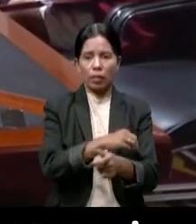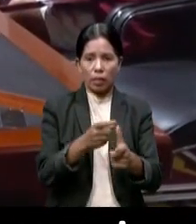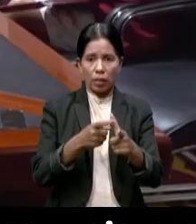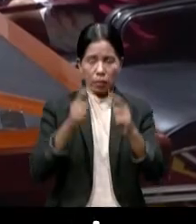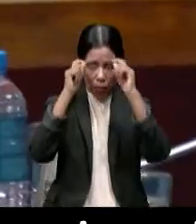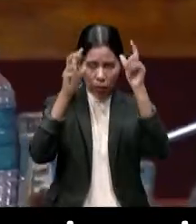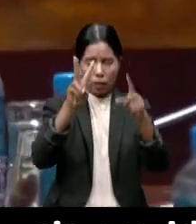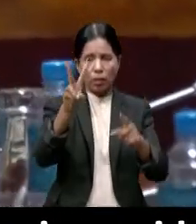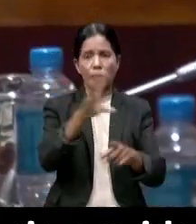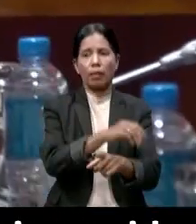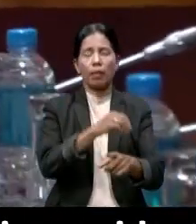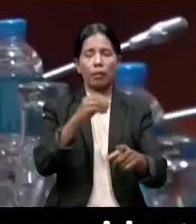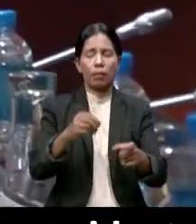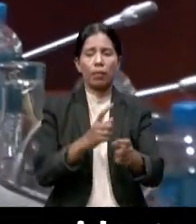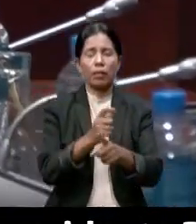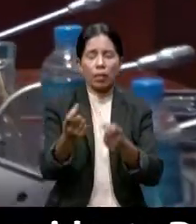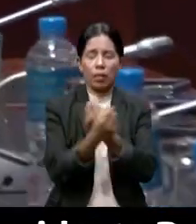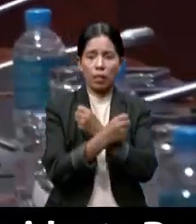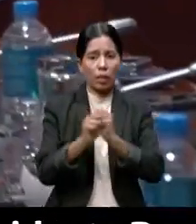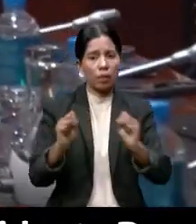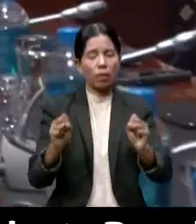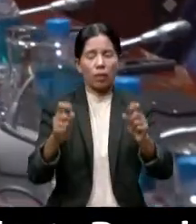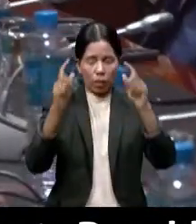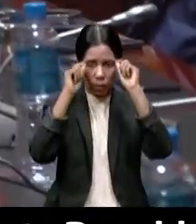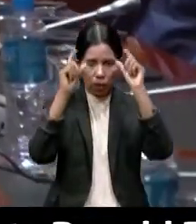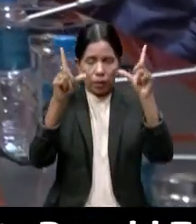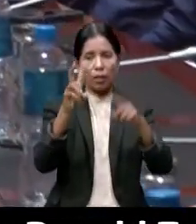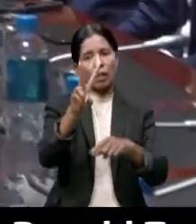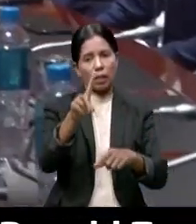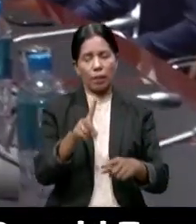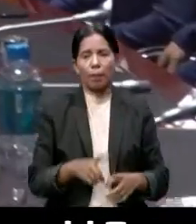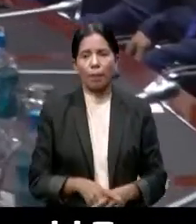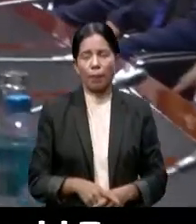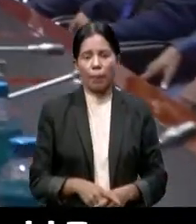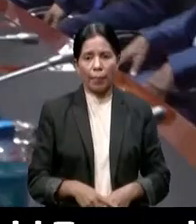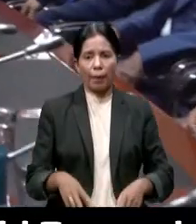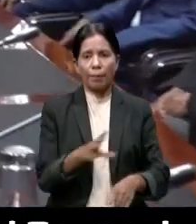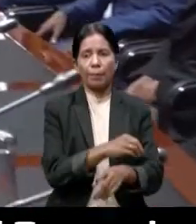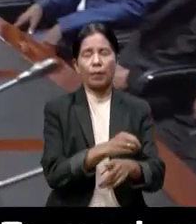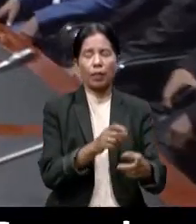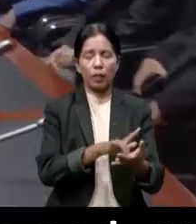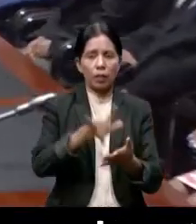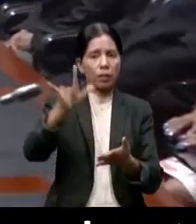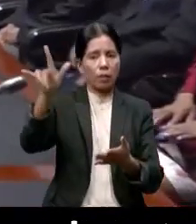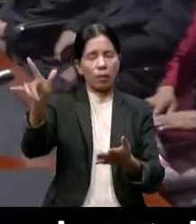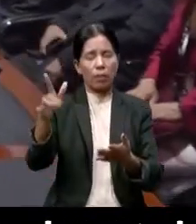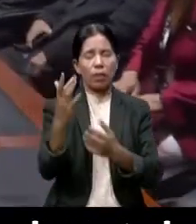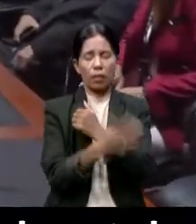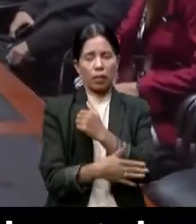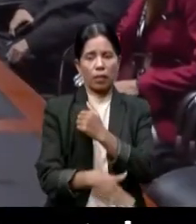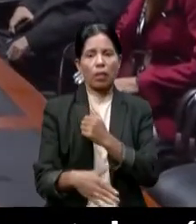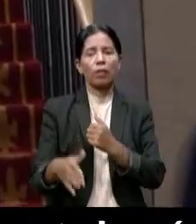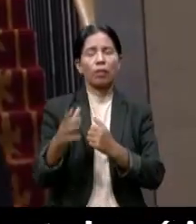na INRUA, no modalidade de federação taekwondo Timor-Leste na NIDA. O horário da delegação Timor-Leste se desloca para Paris e a